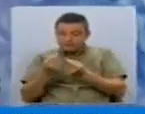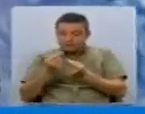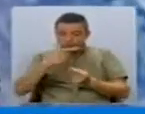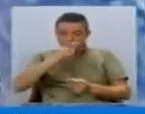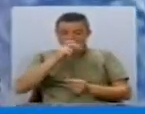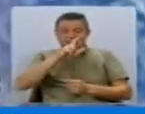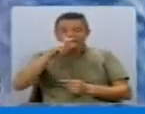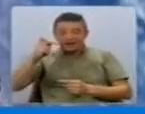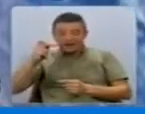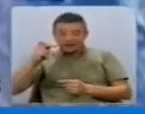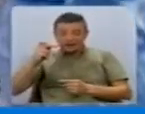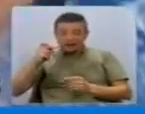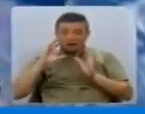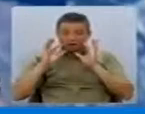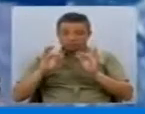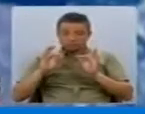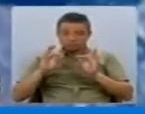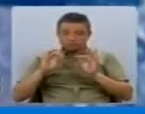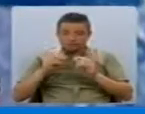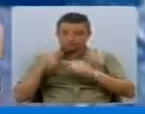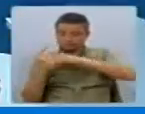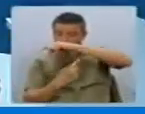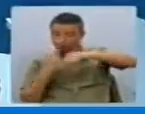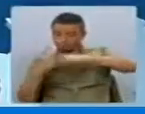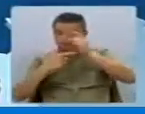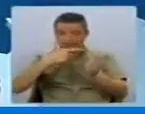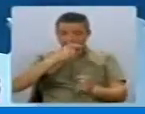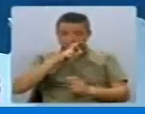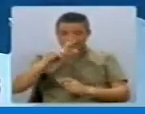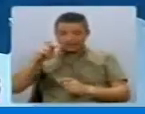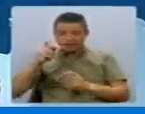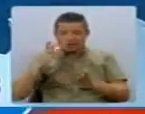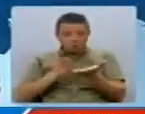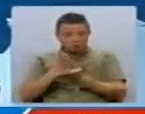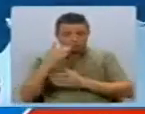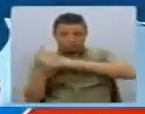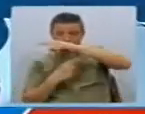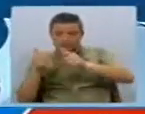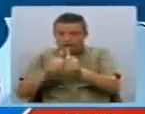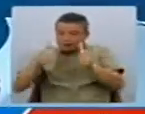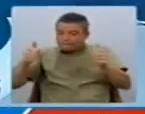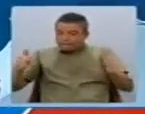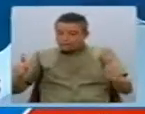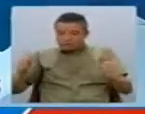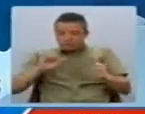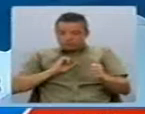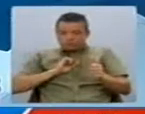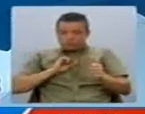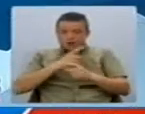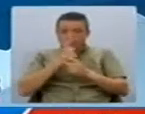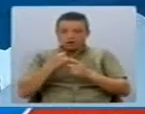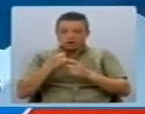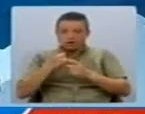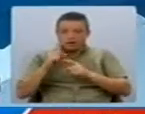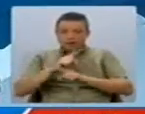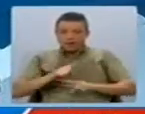E quando passa pela Terra e continua a rodar, ele afasta-se do nosso planeta. Isto dá origem a um efeito